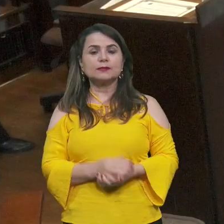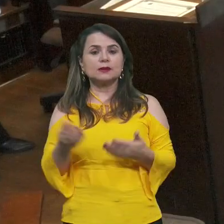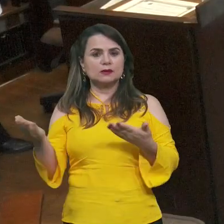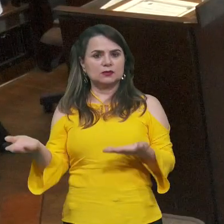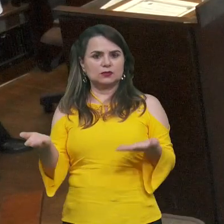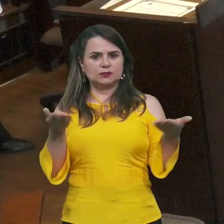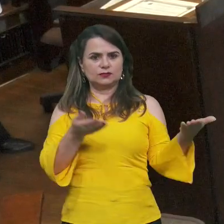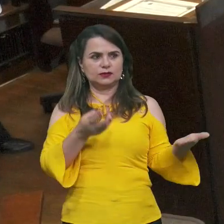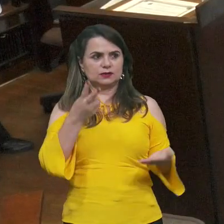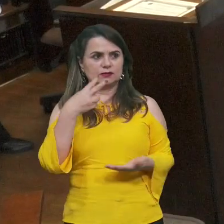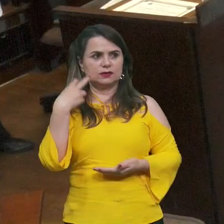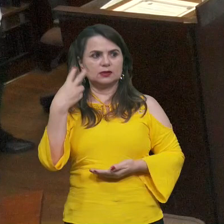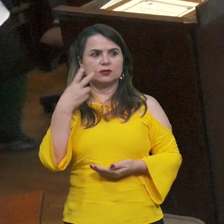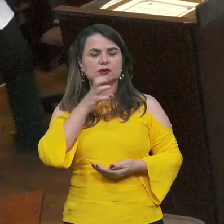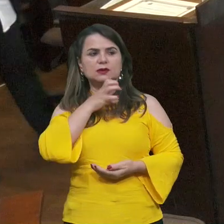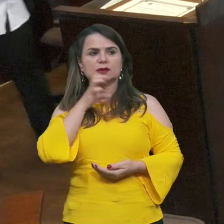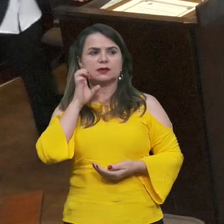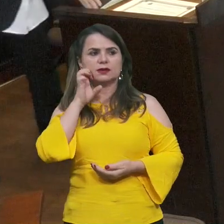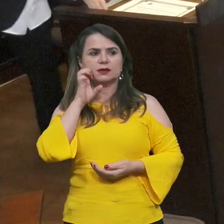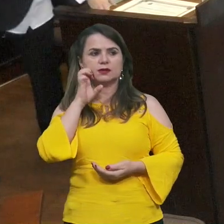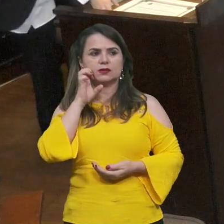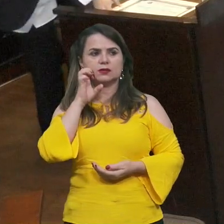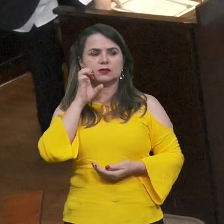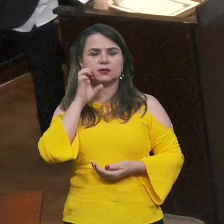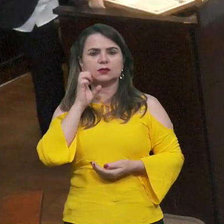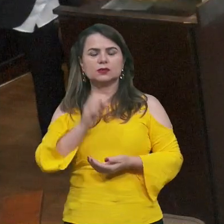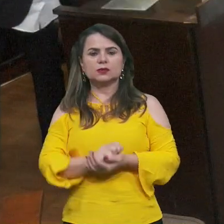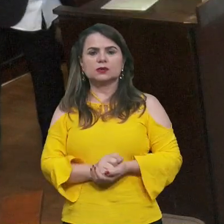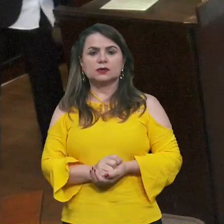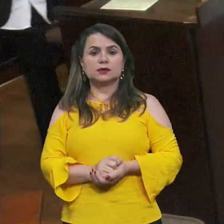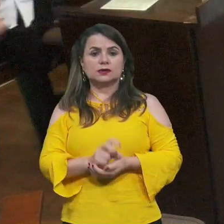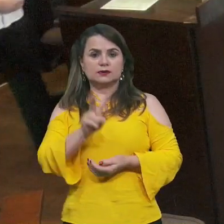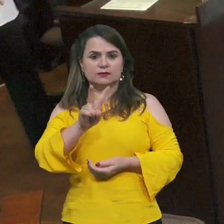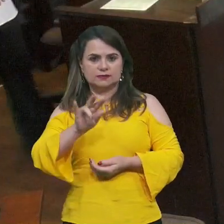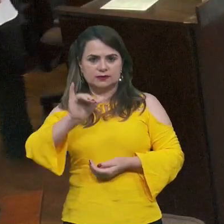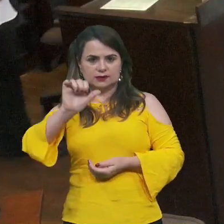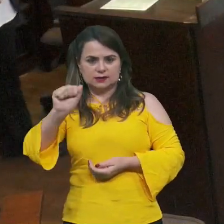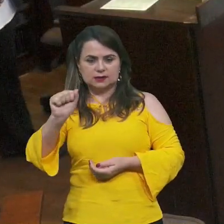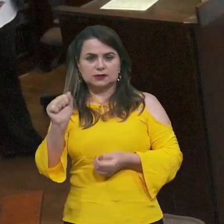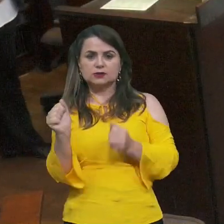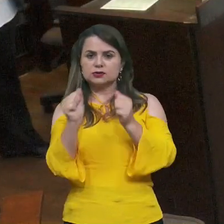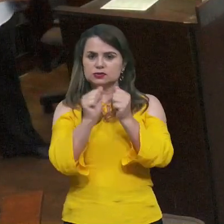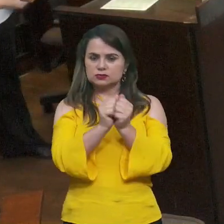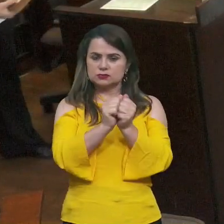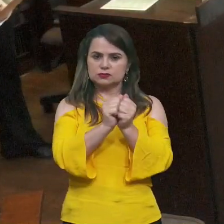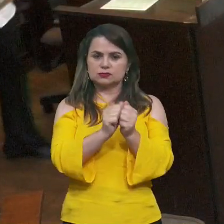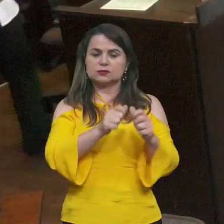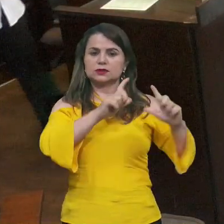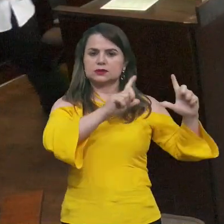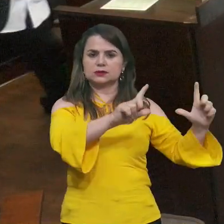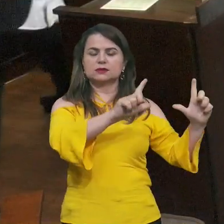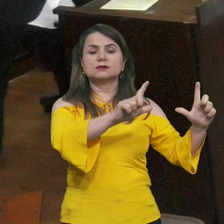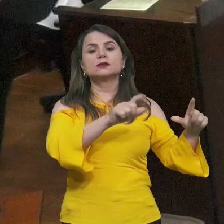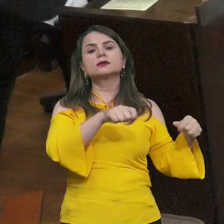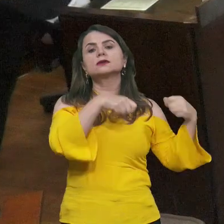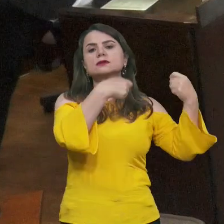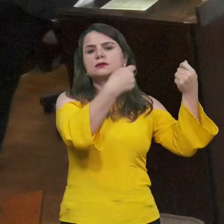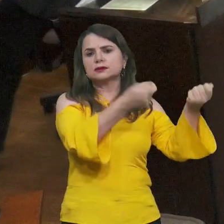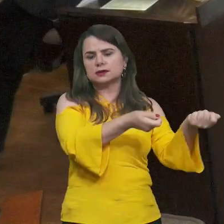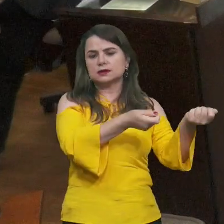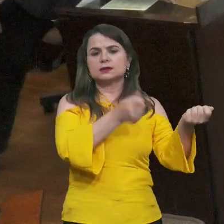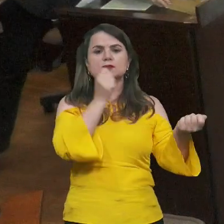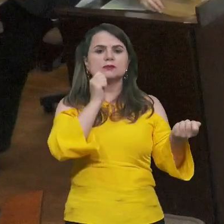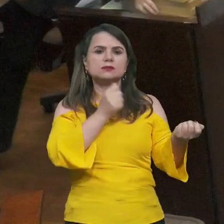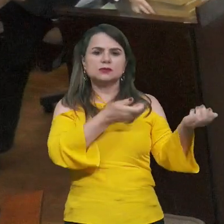Convido o vereador Hélio Ajeca para que, juntamente com a vereadora Vânia Ramos, para a entrega de um diploma comemorativo à senhora Ilma